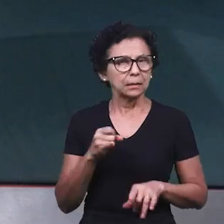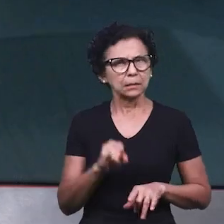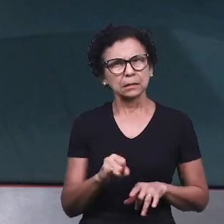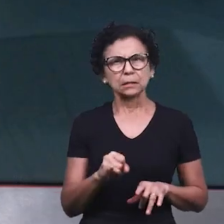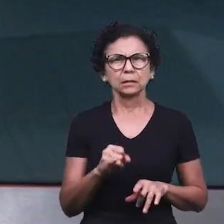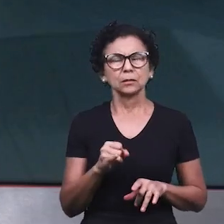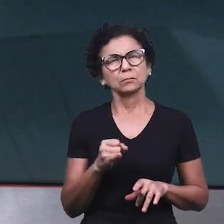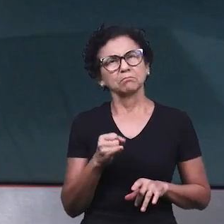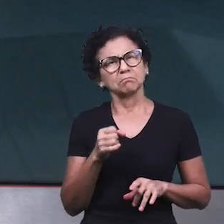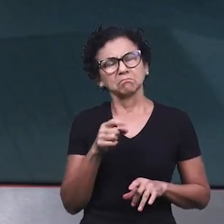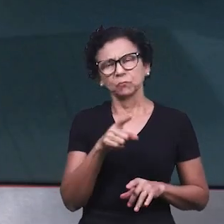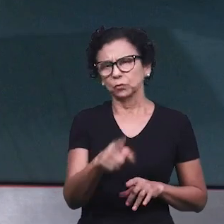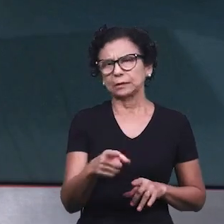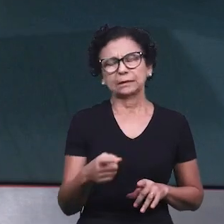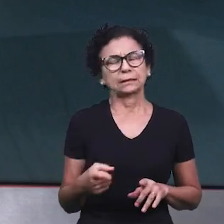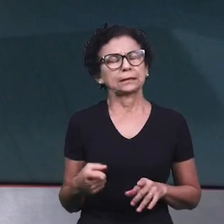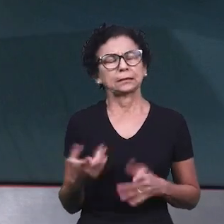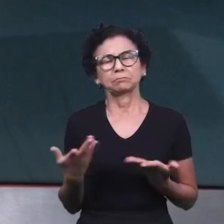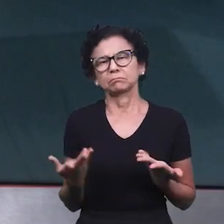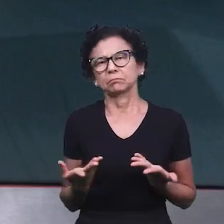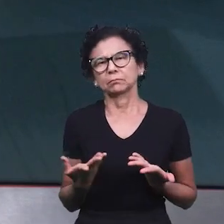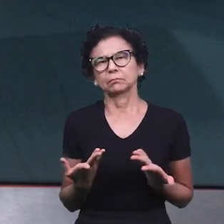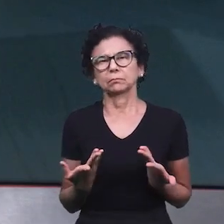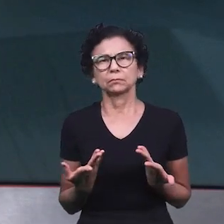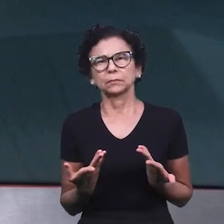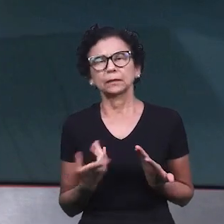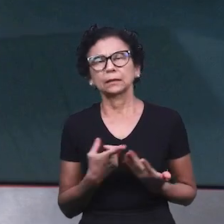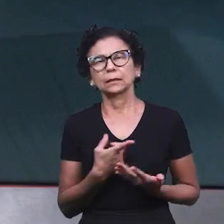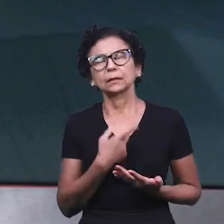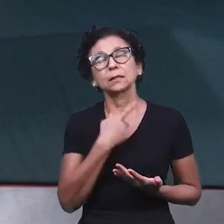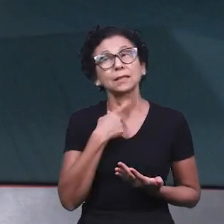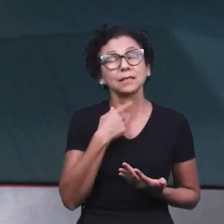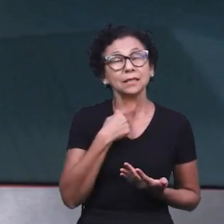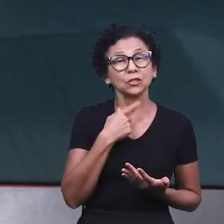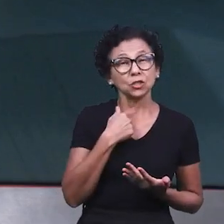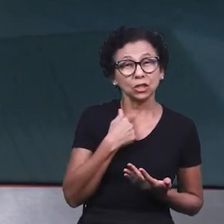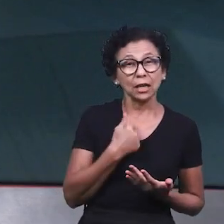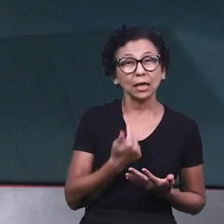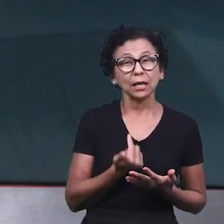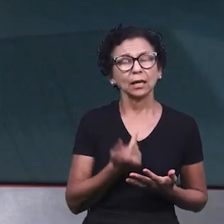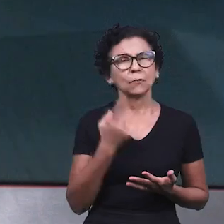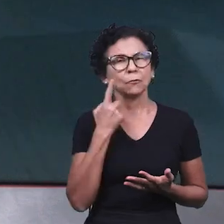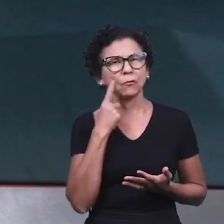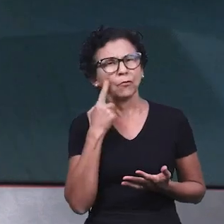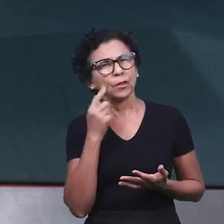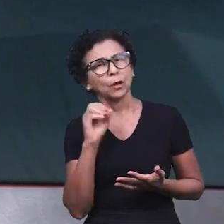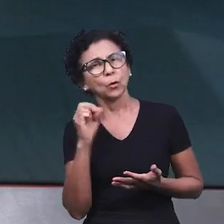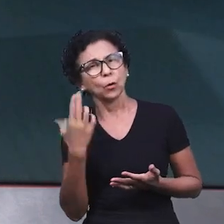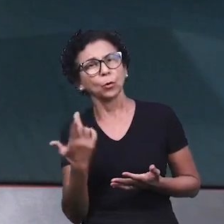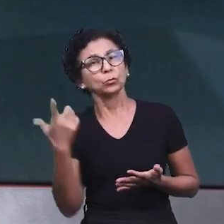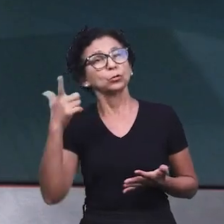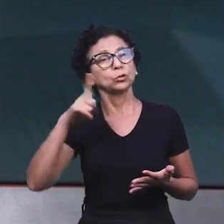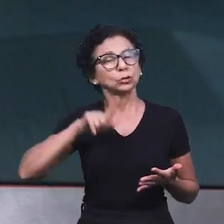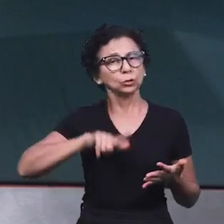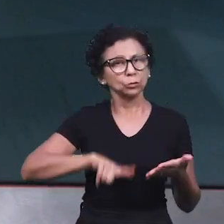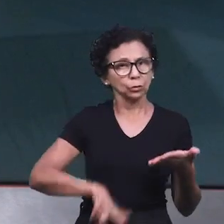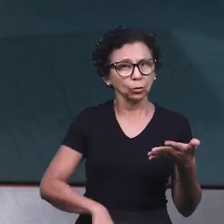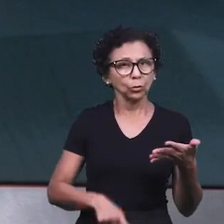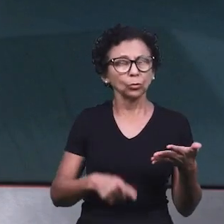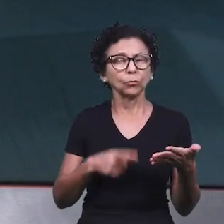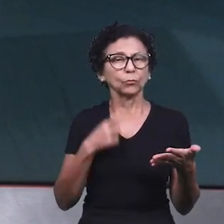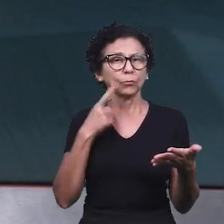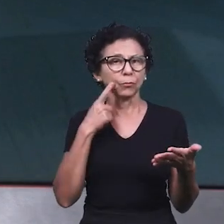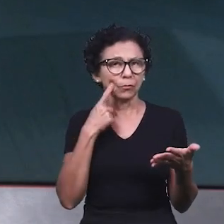se você desejar ou necessitar ver ou rever algum episódio